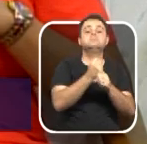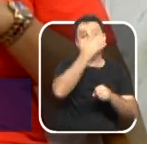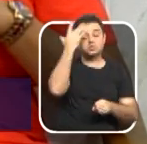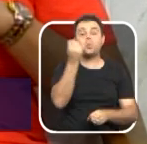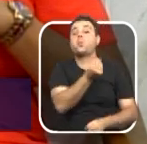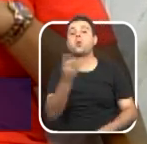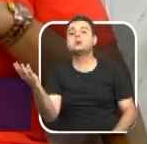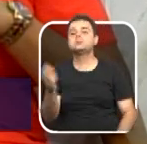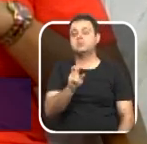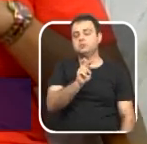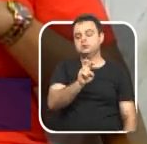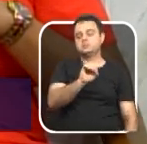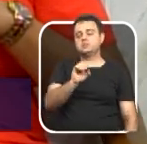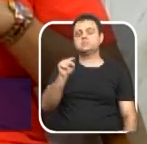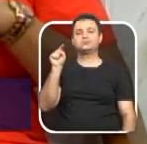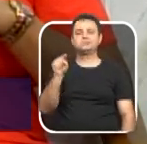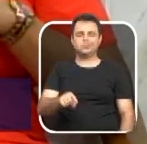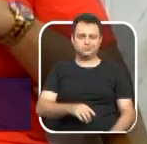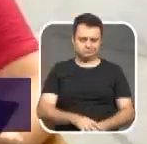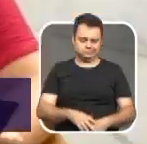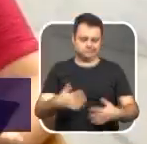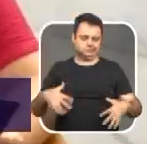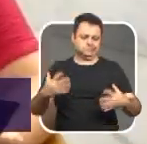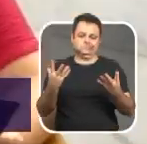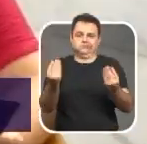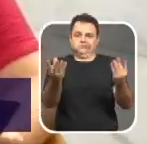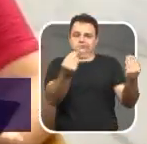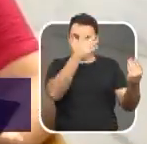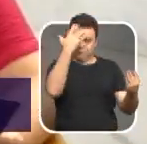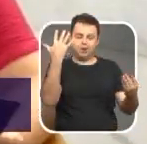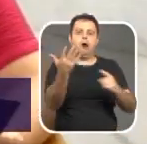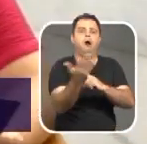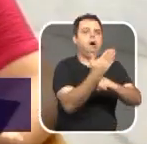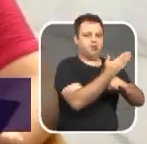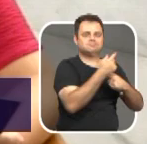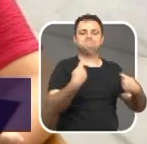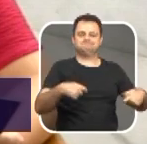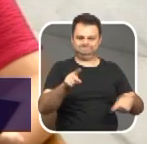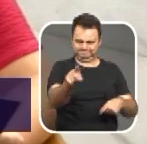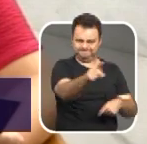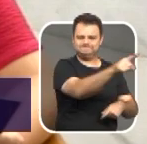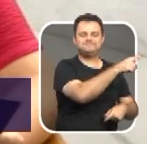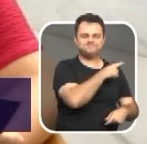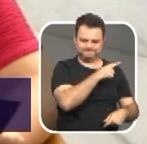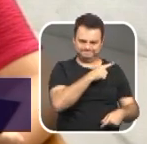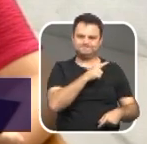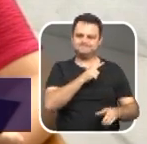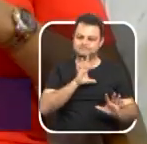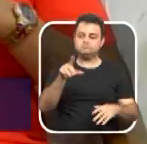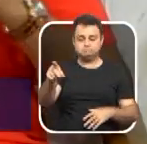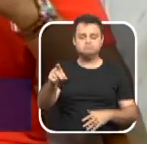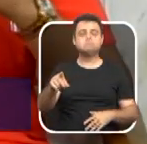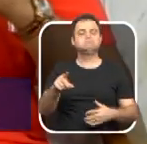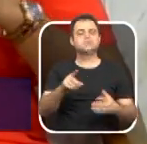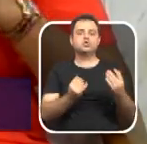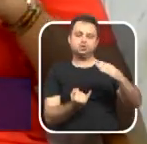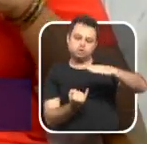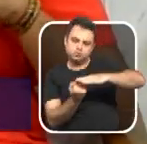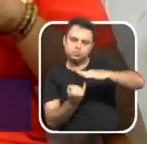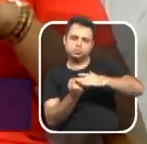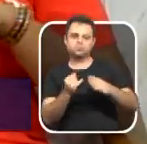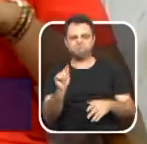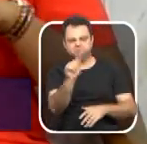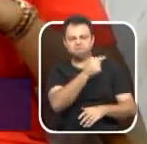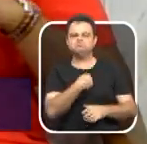eu estou junto com esses institutos. E um pouquinho sobre o Instituto Recomeçar em Amor, que está tramitando. Uma coisa puxa a outra,